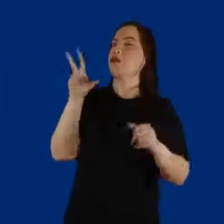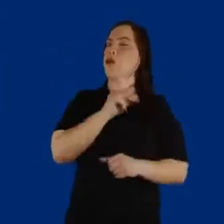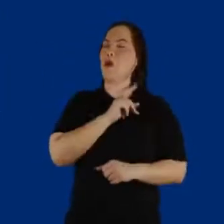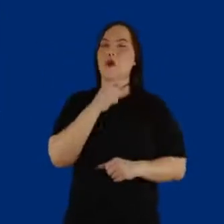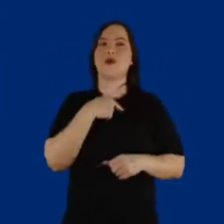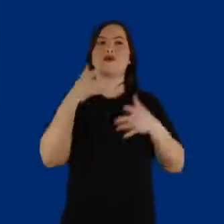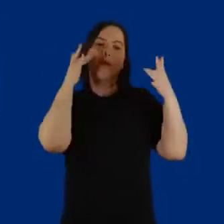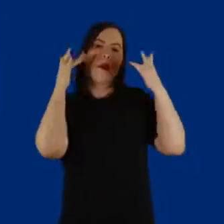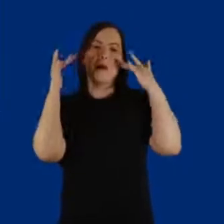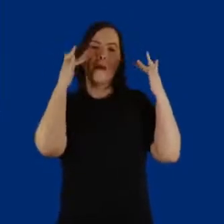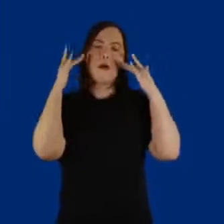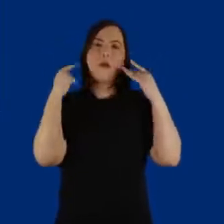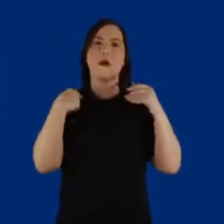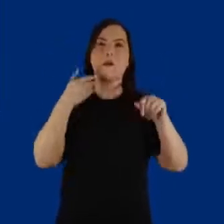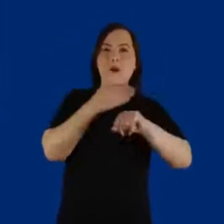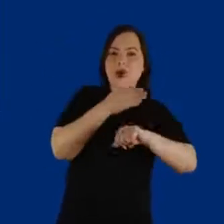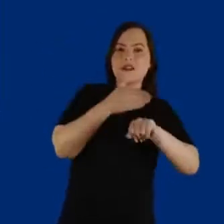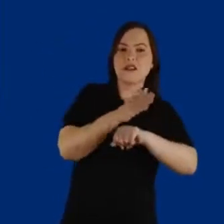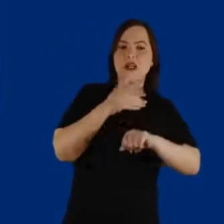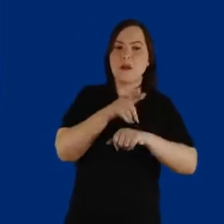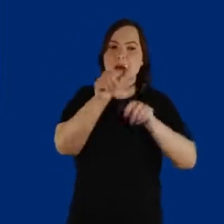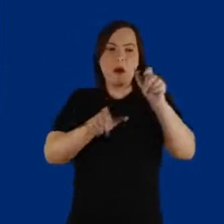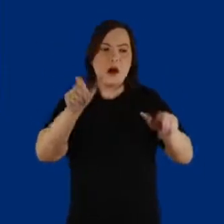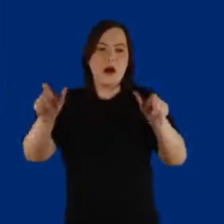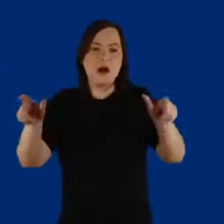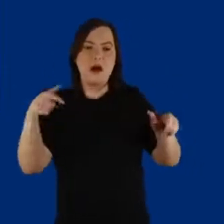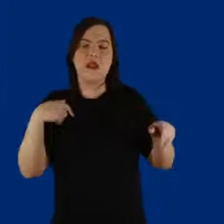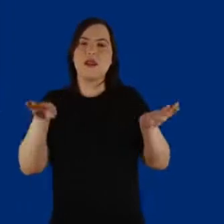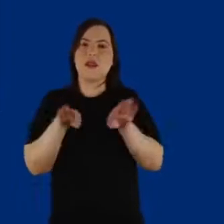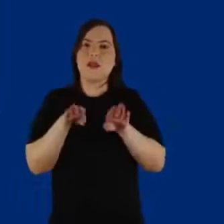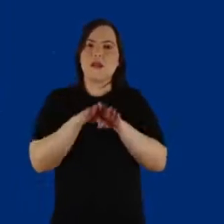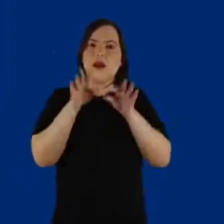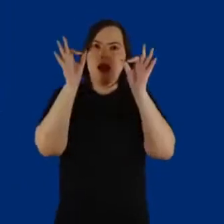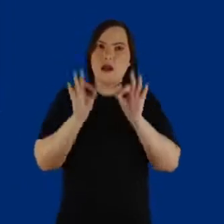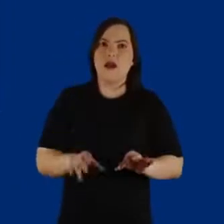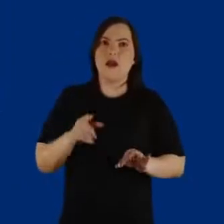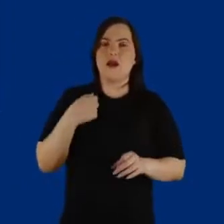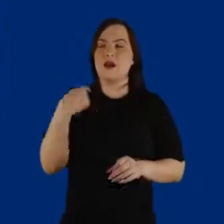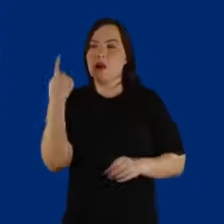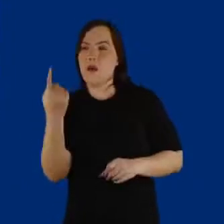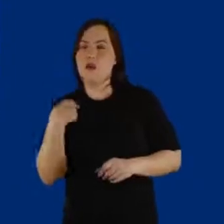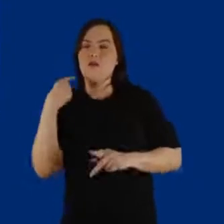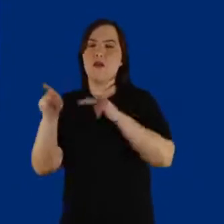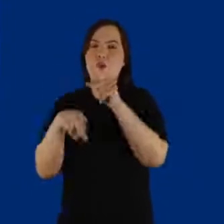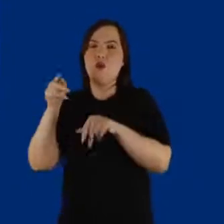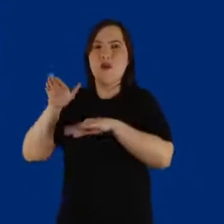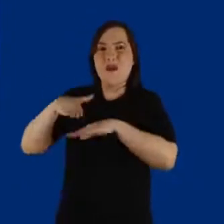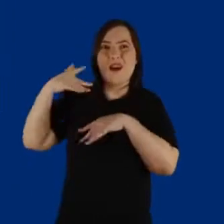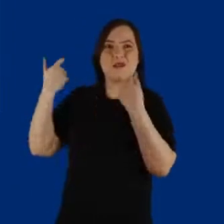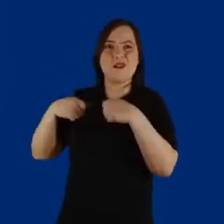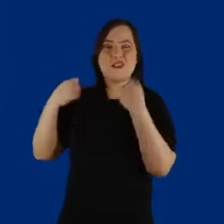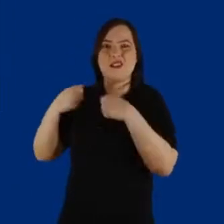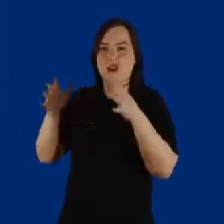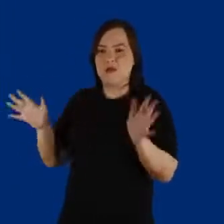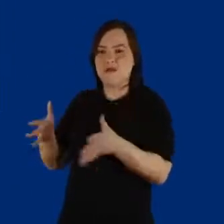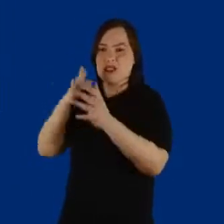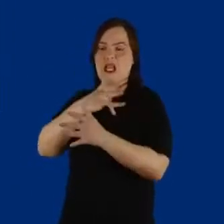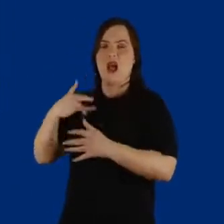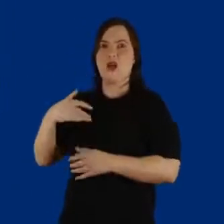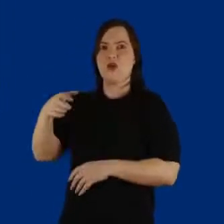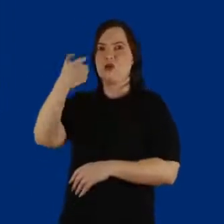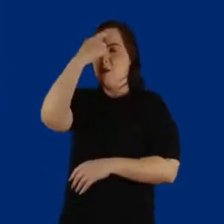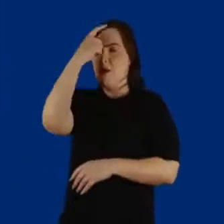atualmente, interagem com os atores. E eu tenho certeza que uma das populações que mais precisa de promoção de saúde mental